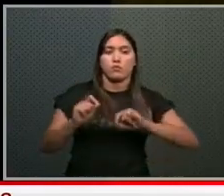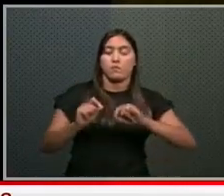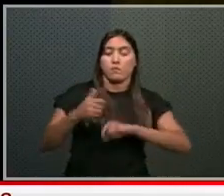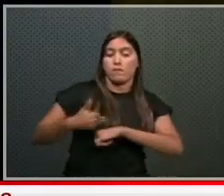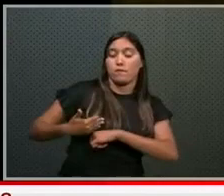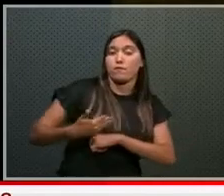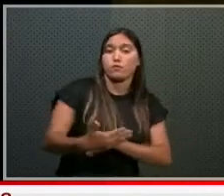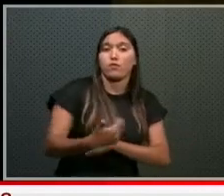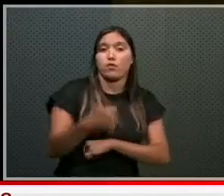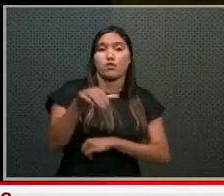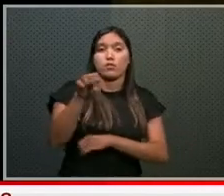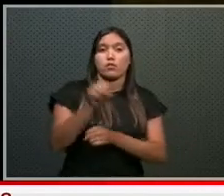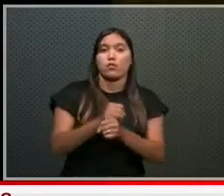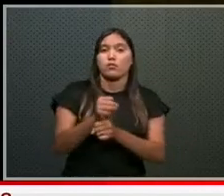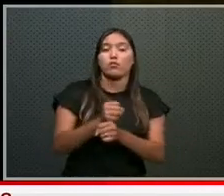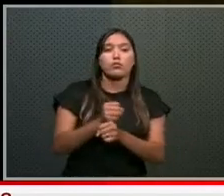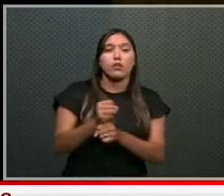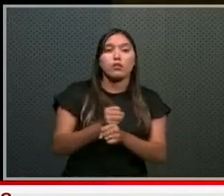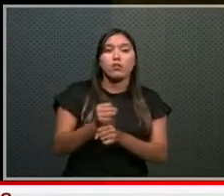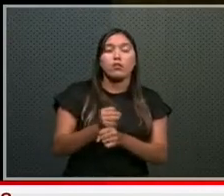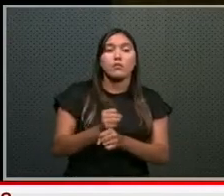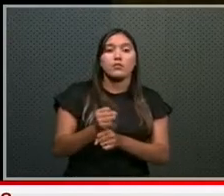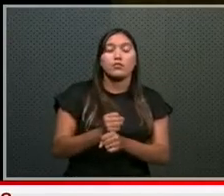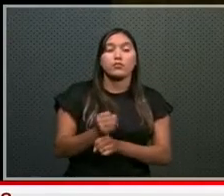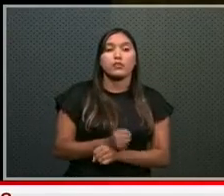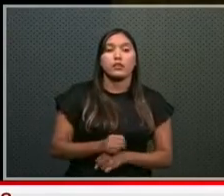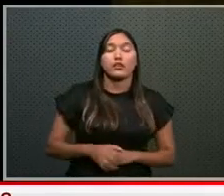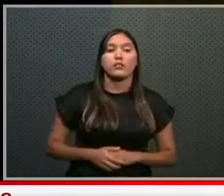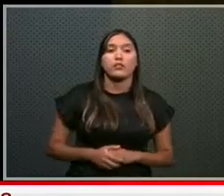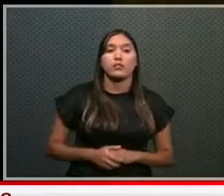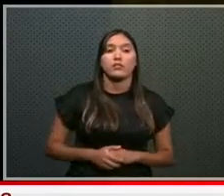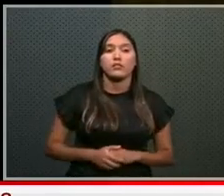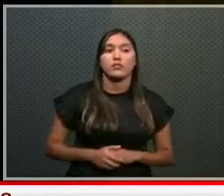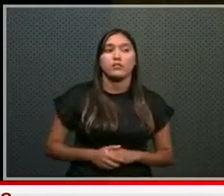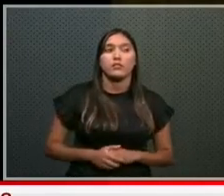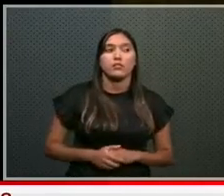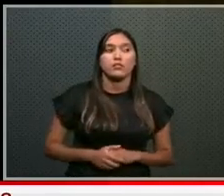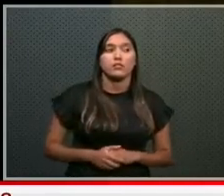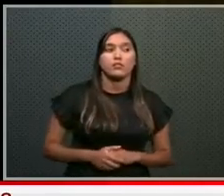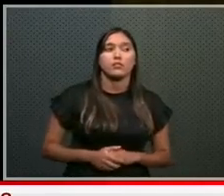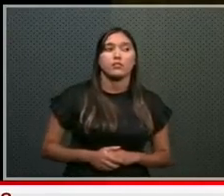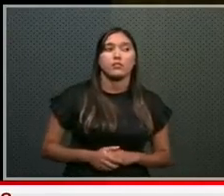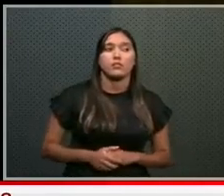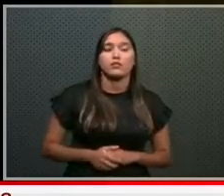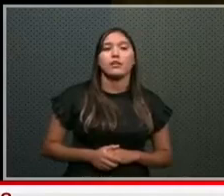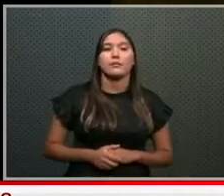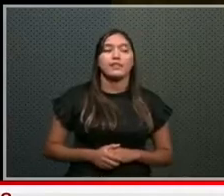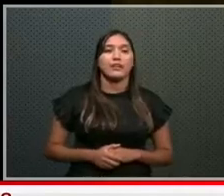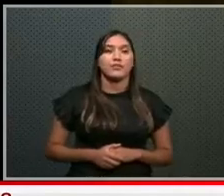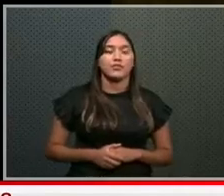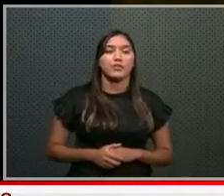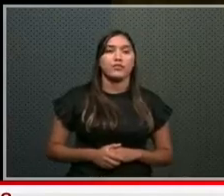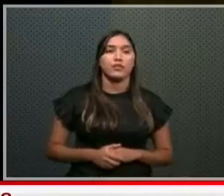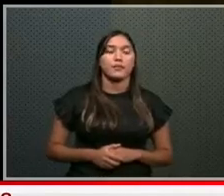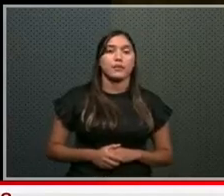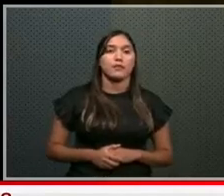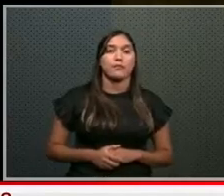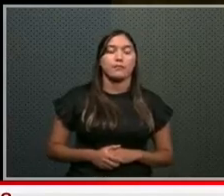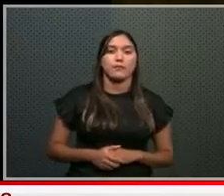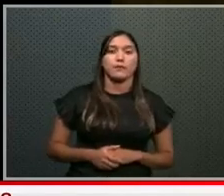mais de 10 anos 15 Anos 30 anos 40 anos 50 anos nós possamos estar cada vez mais